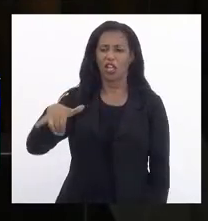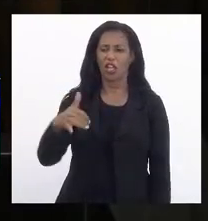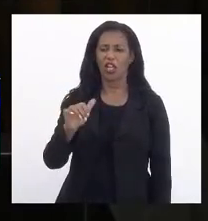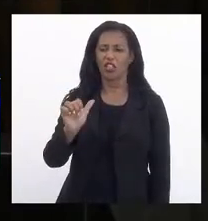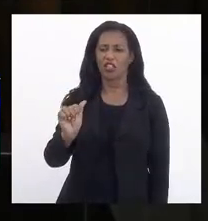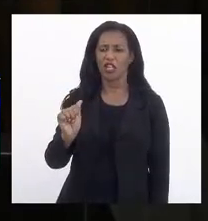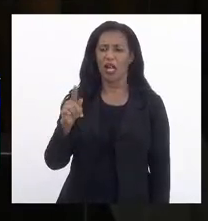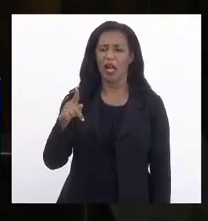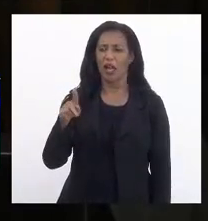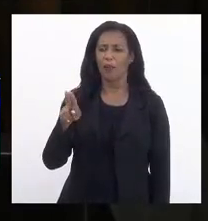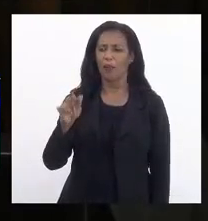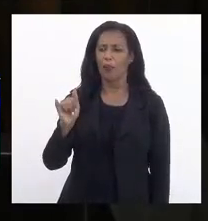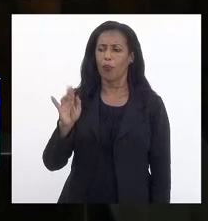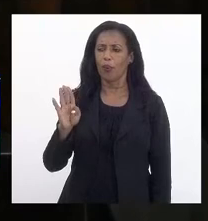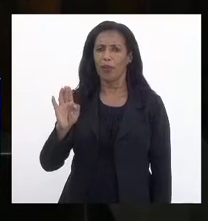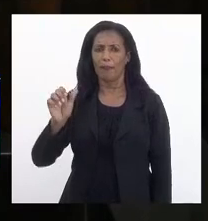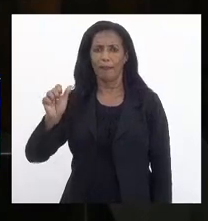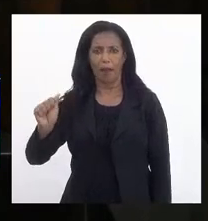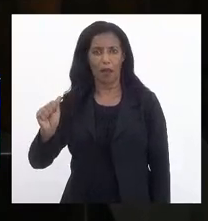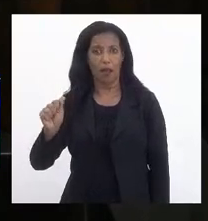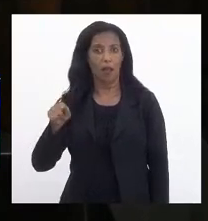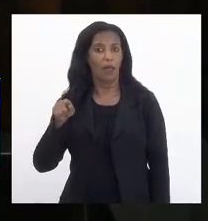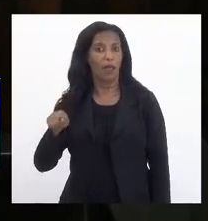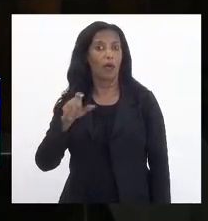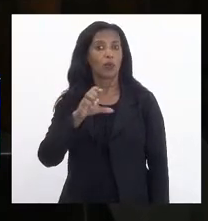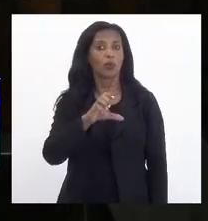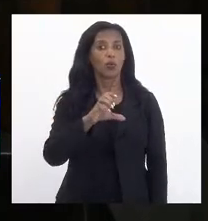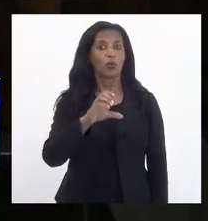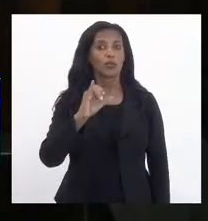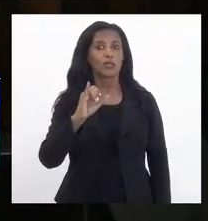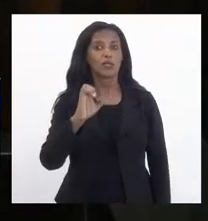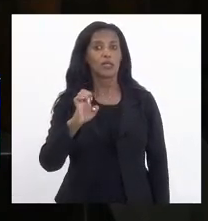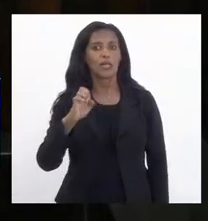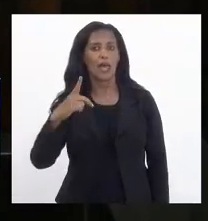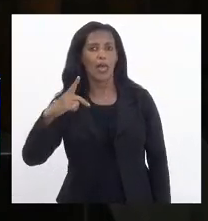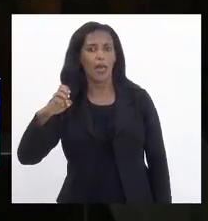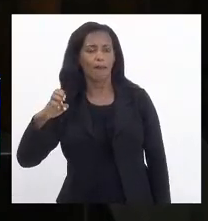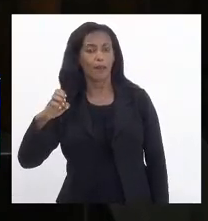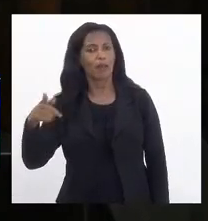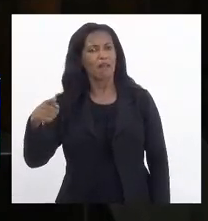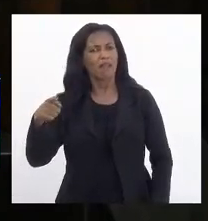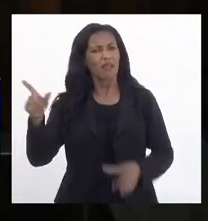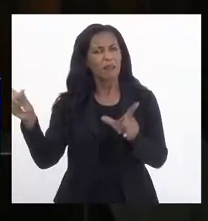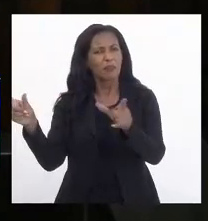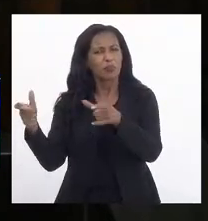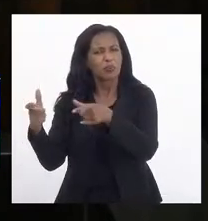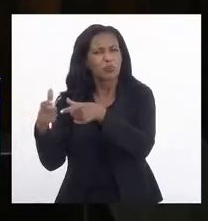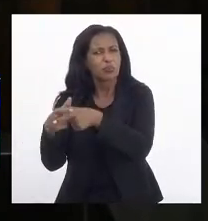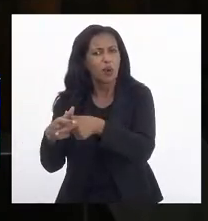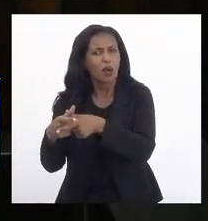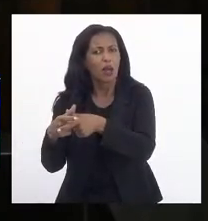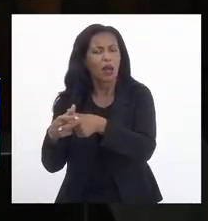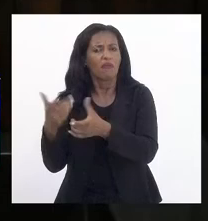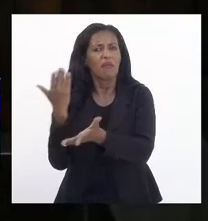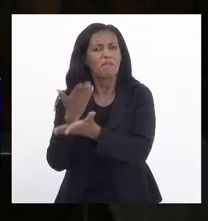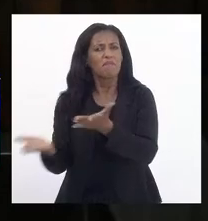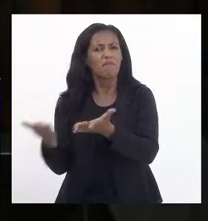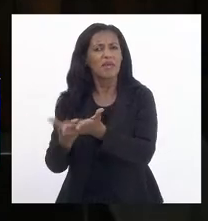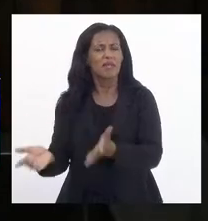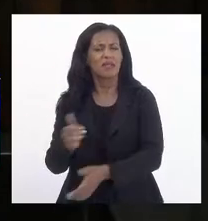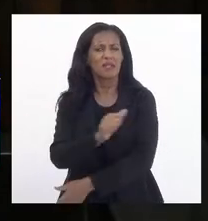de um CIEP que vem sendo cada vez mais esvaziado e que vem perdendo estudantes. Isso é muito